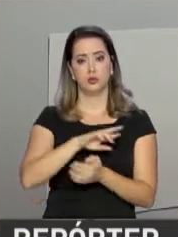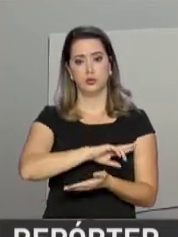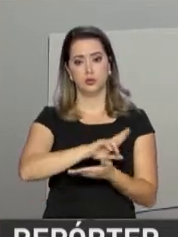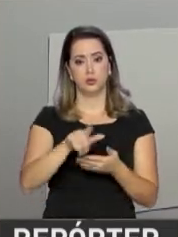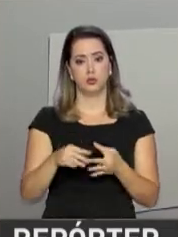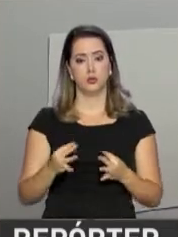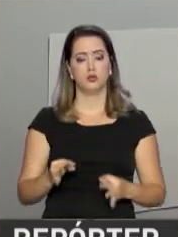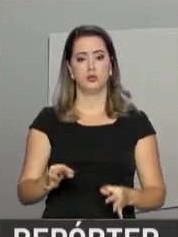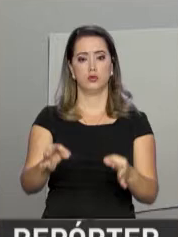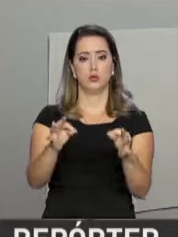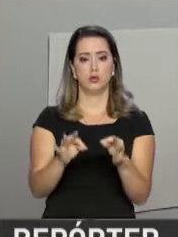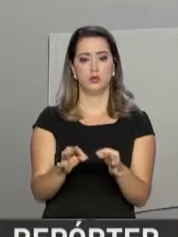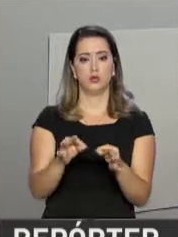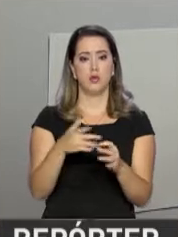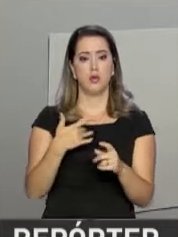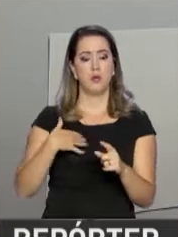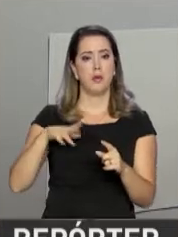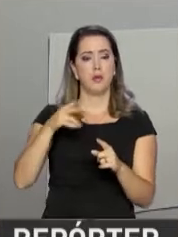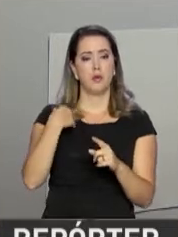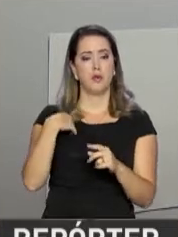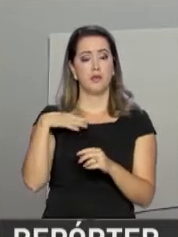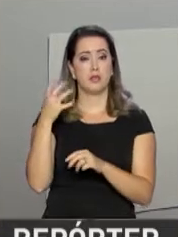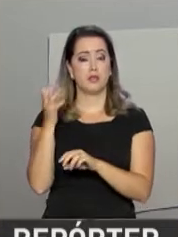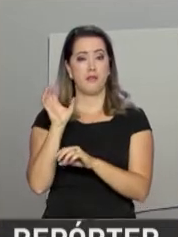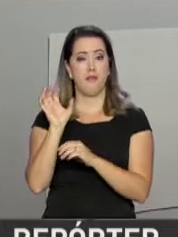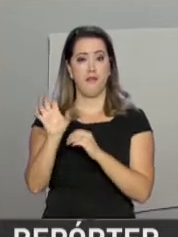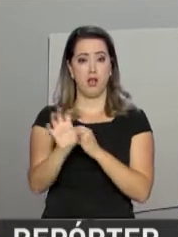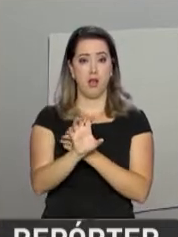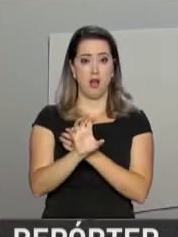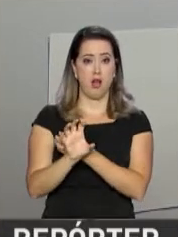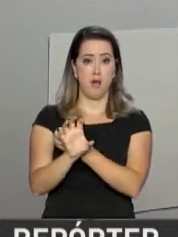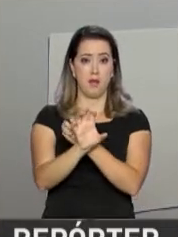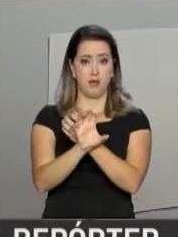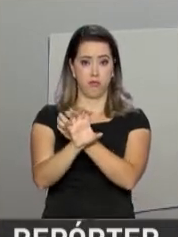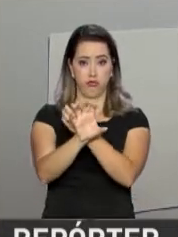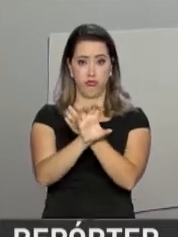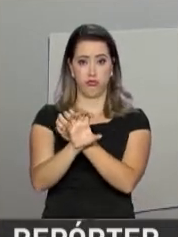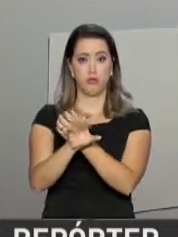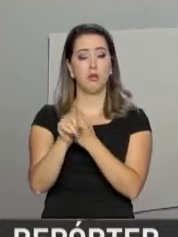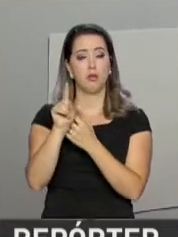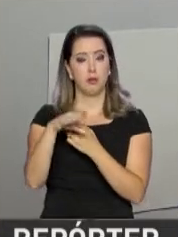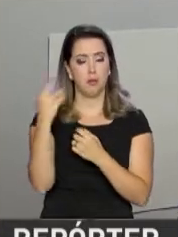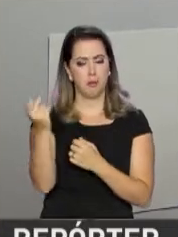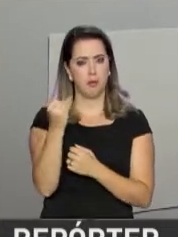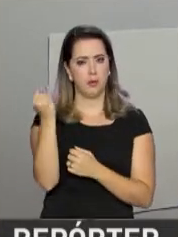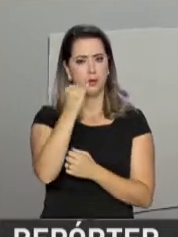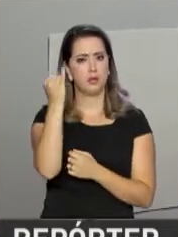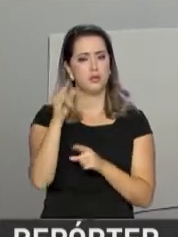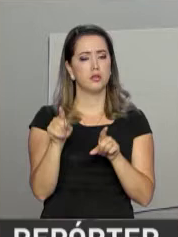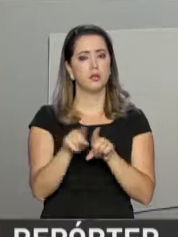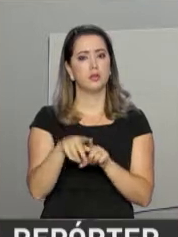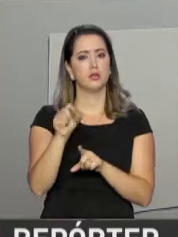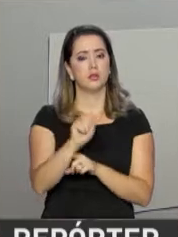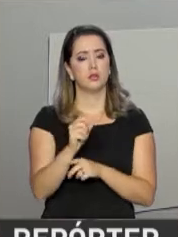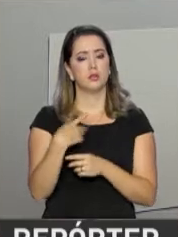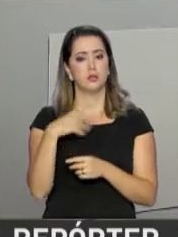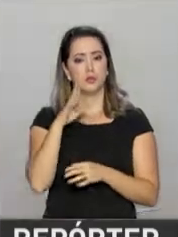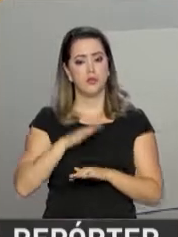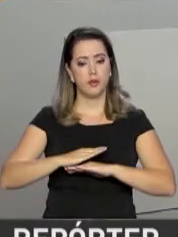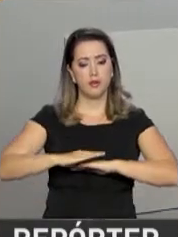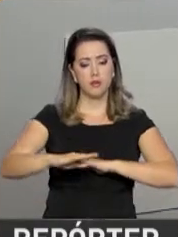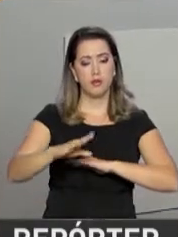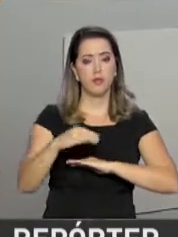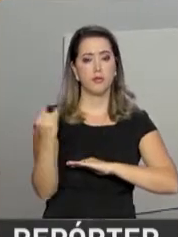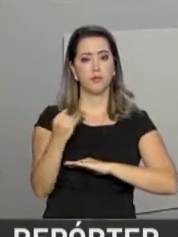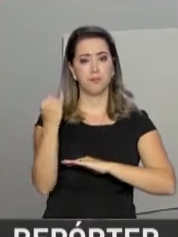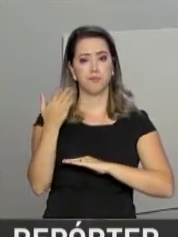fiscalização através de câmeras de monitoramentos são indispensáveis no incentivo como também a qualidade das vias efetivamente